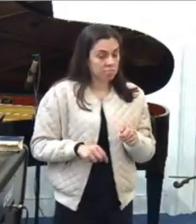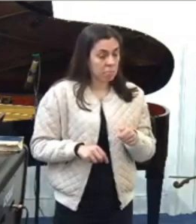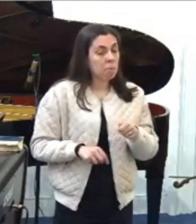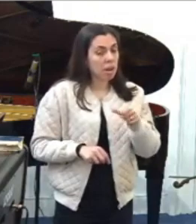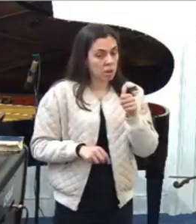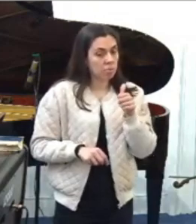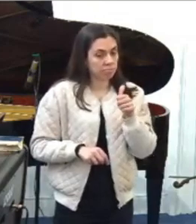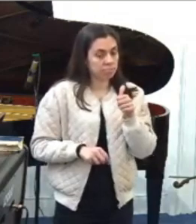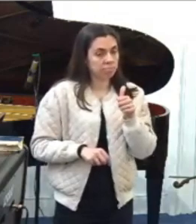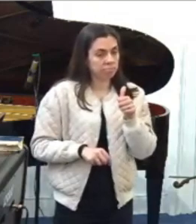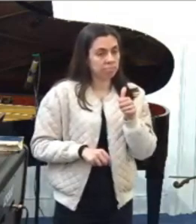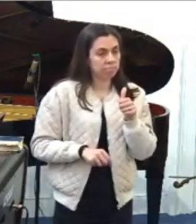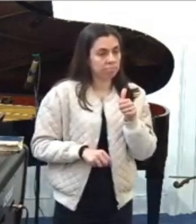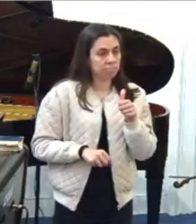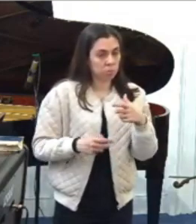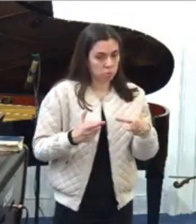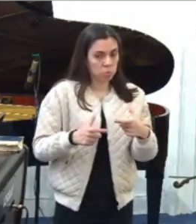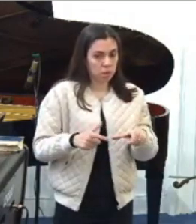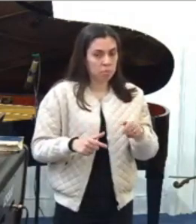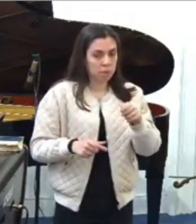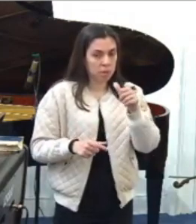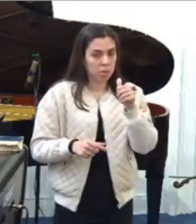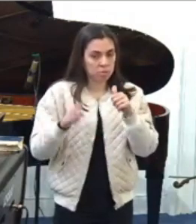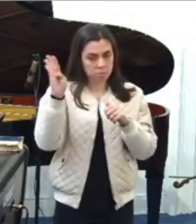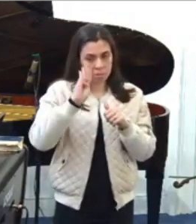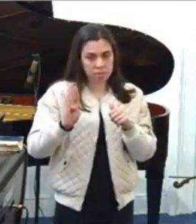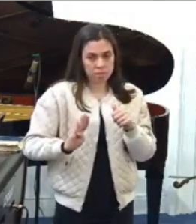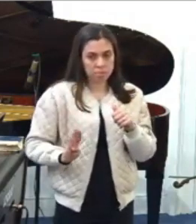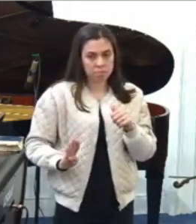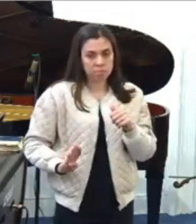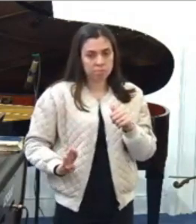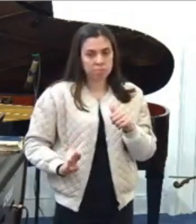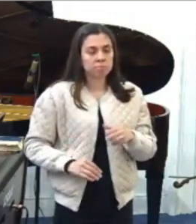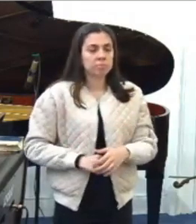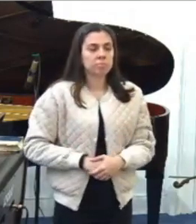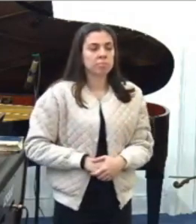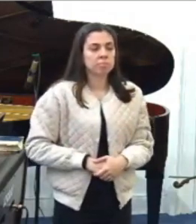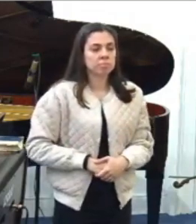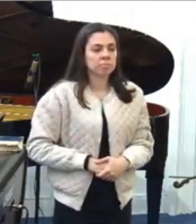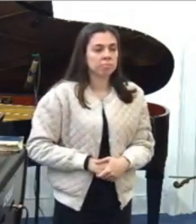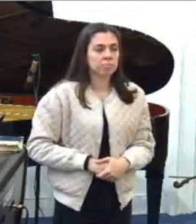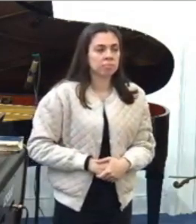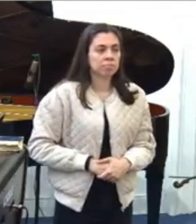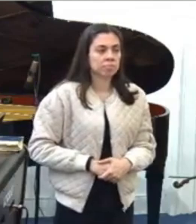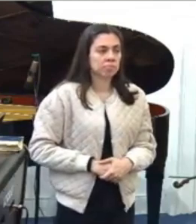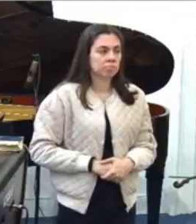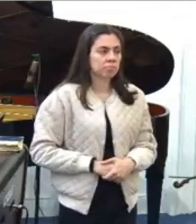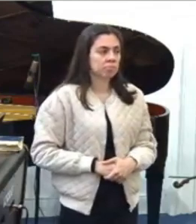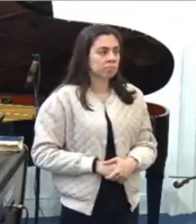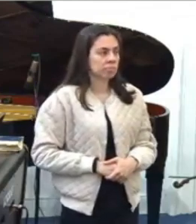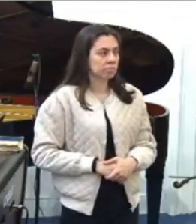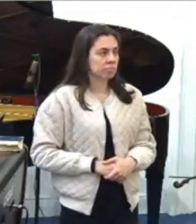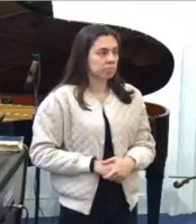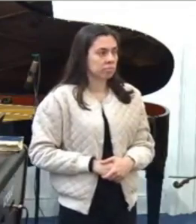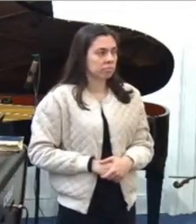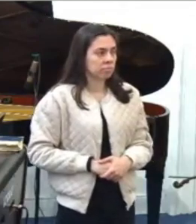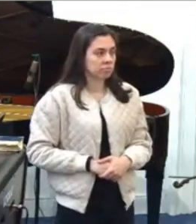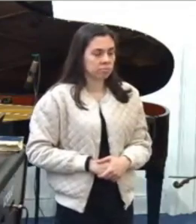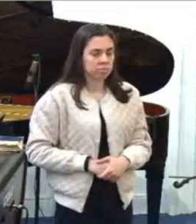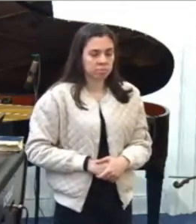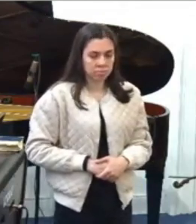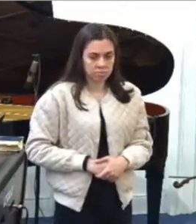certeza, precisamos tomar a consciência de que muitos irmãos nossos não estão. Que